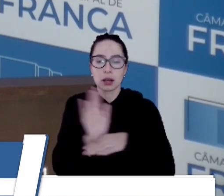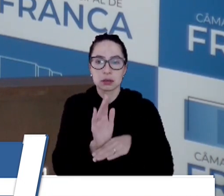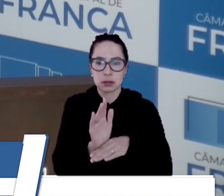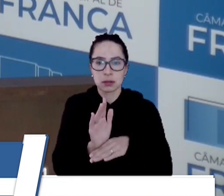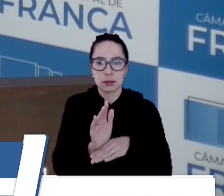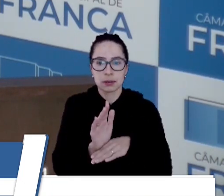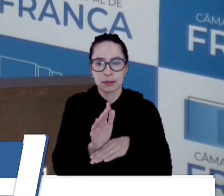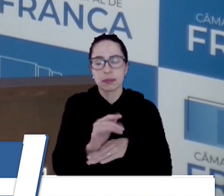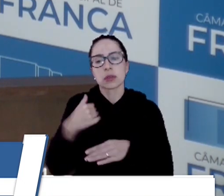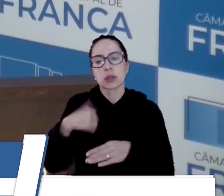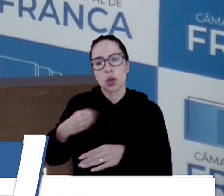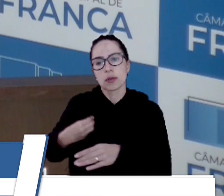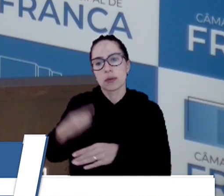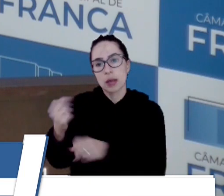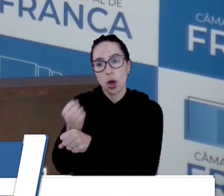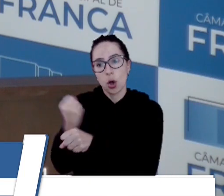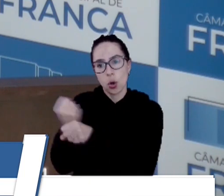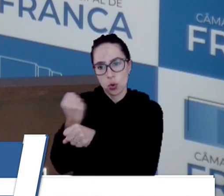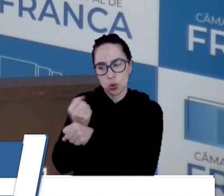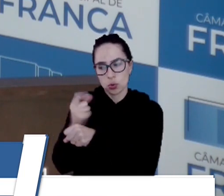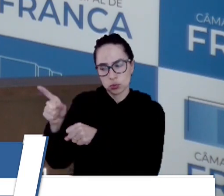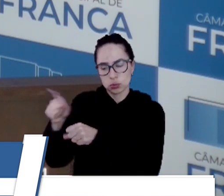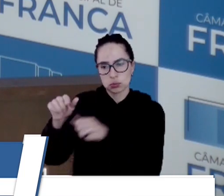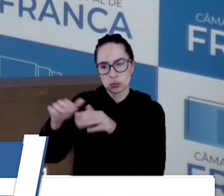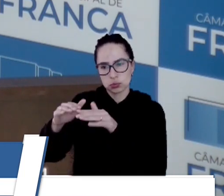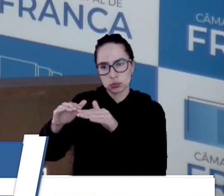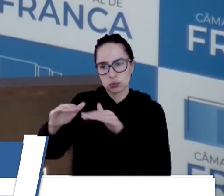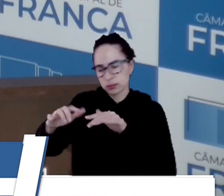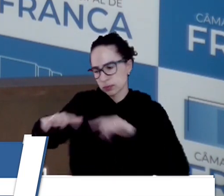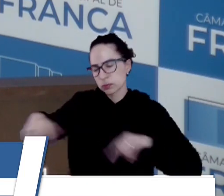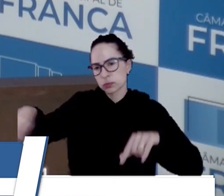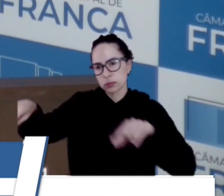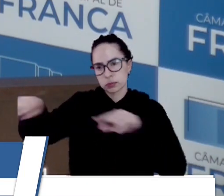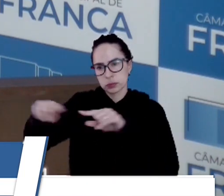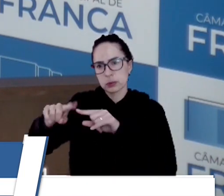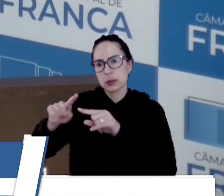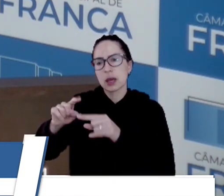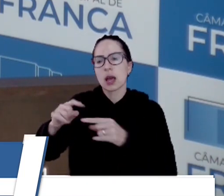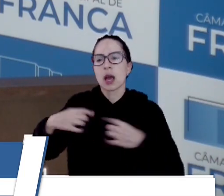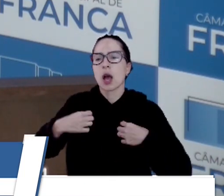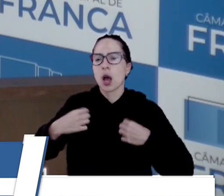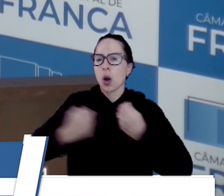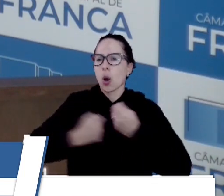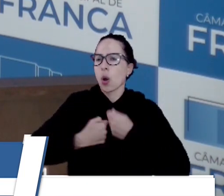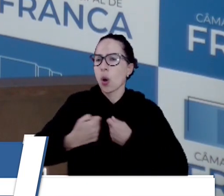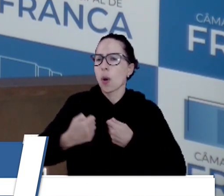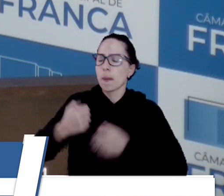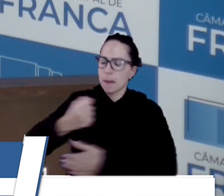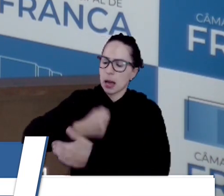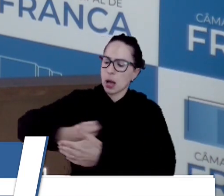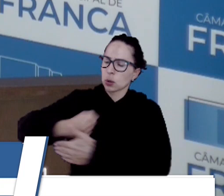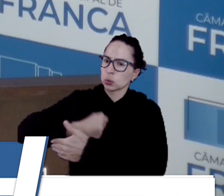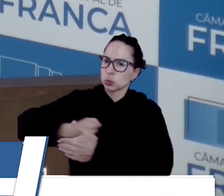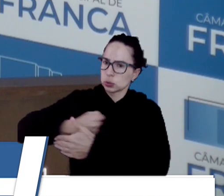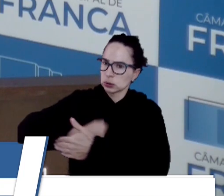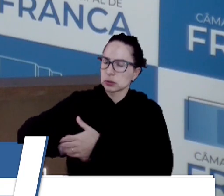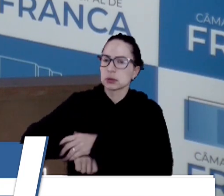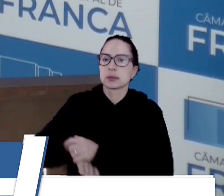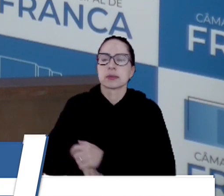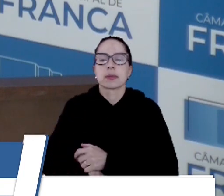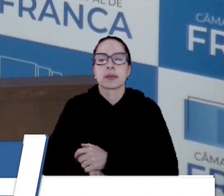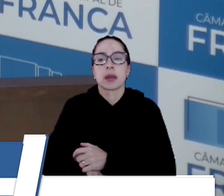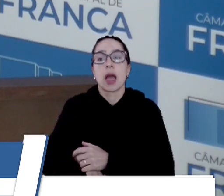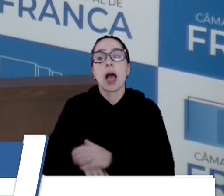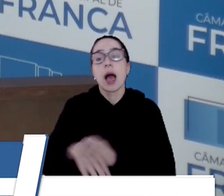estamos lá construindo esse espaço com vestiário, cozinha industrial. O espírita, muitas